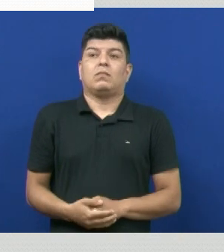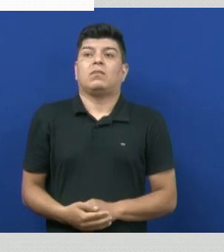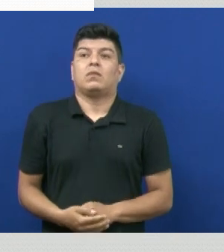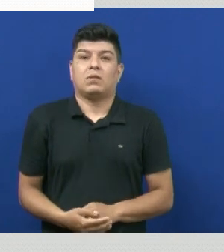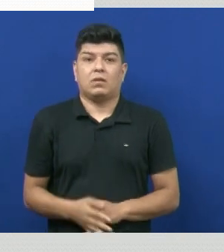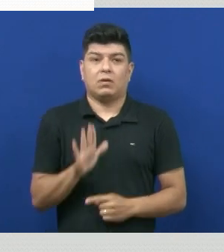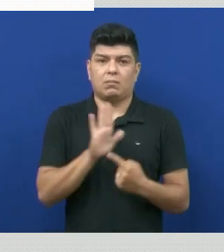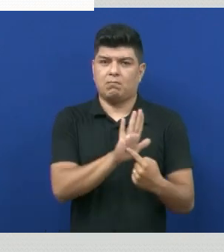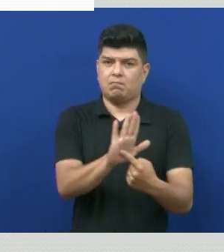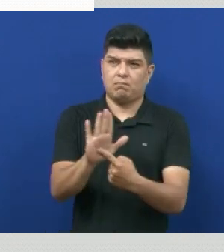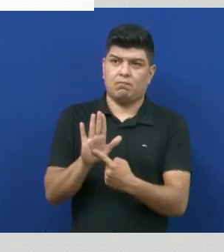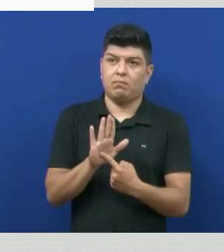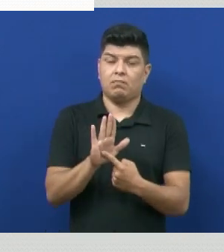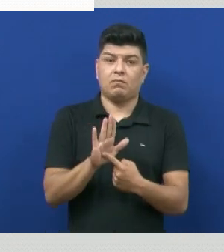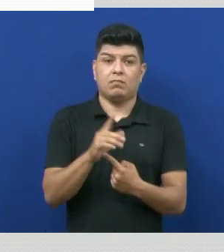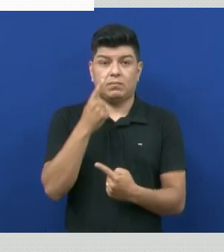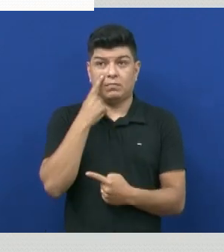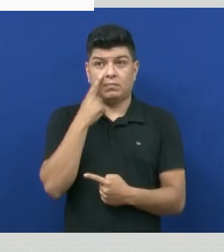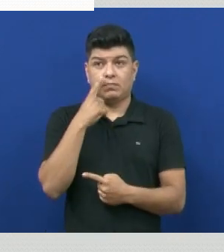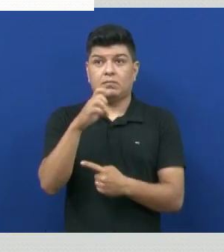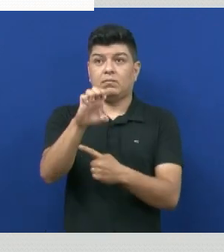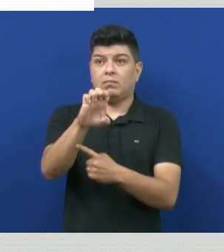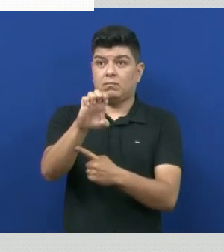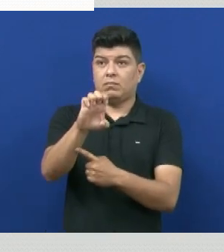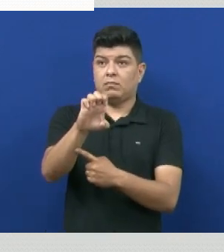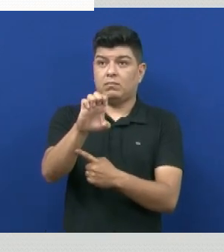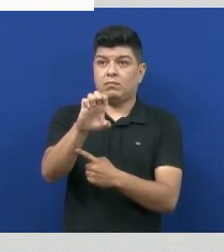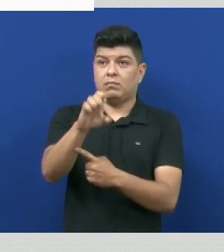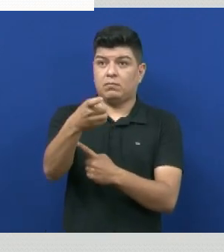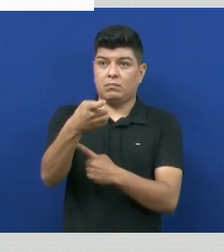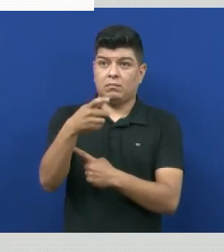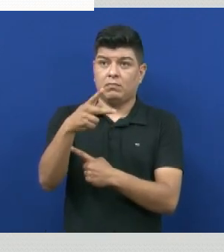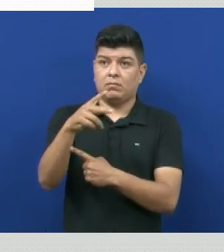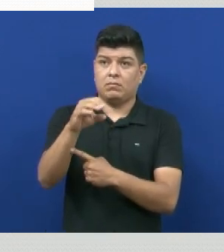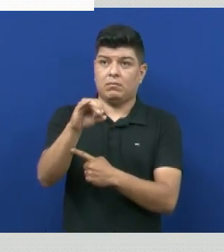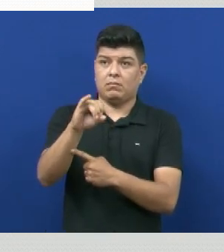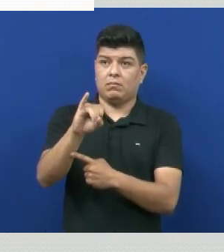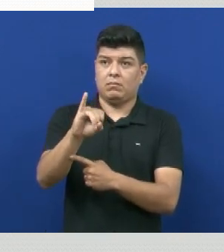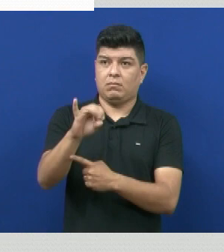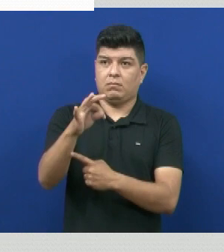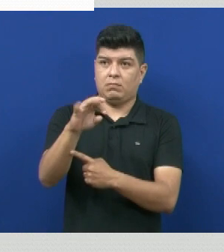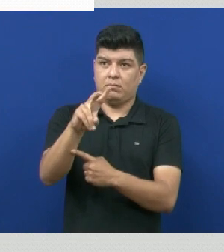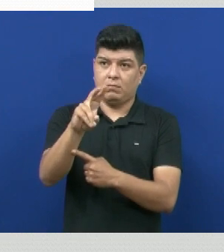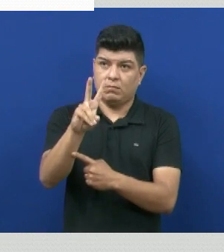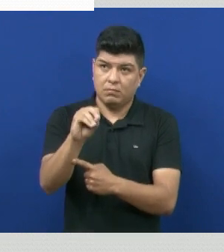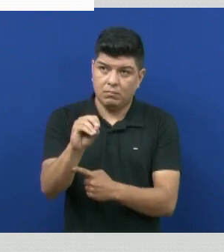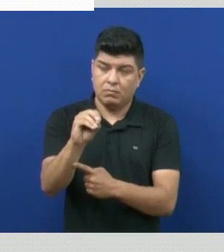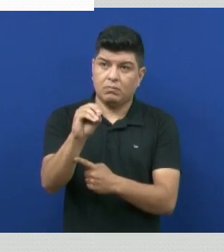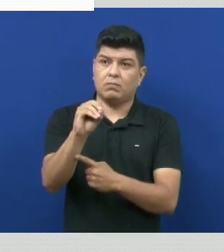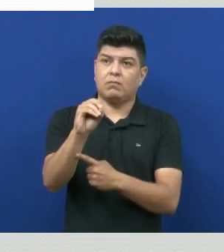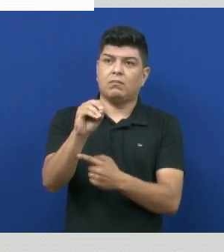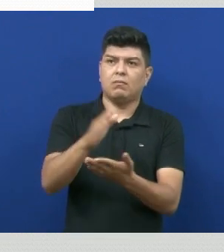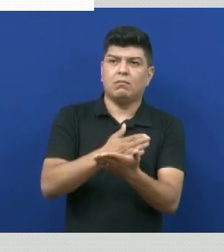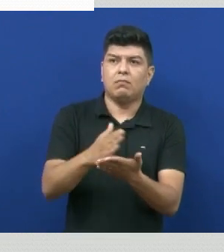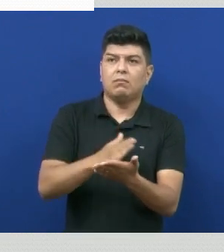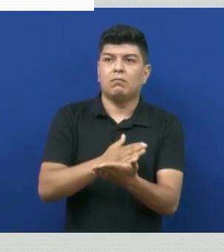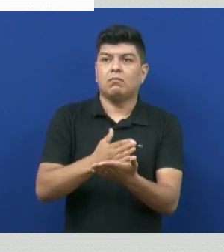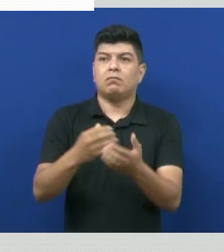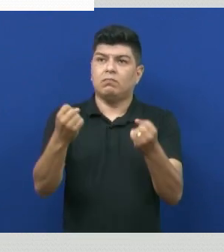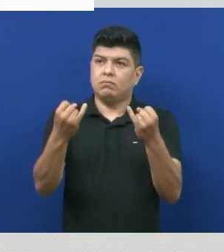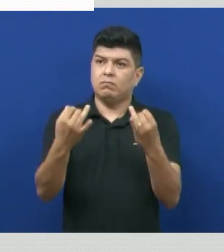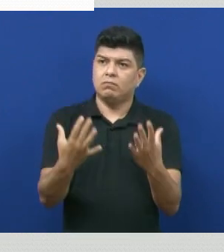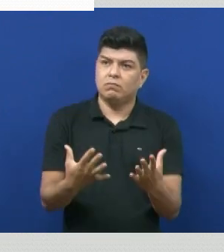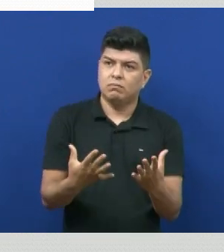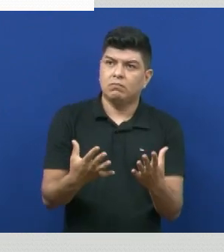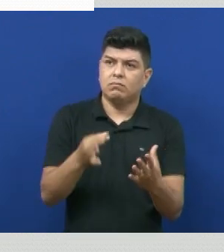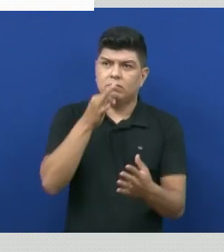tipo expositivo? Olha só, muita gente confunde. Nossa, e muitos autores falam até que tem o texto